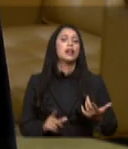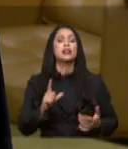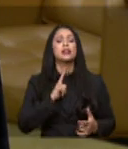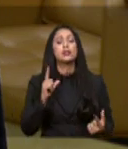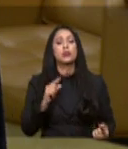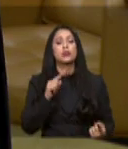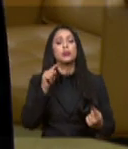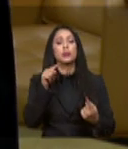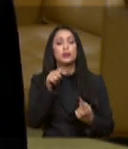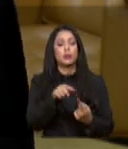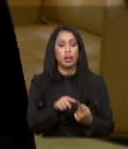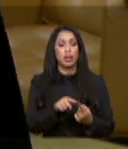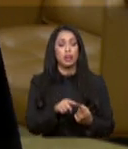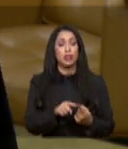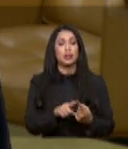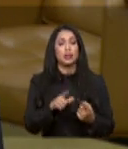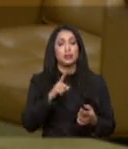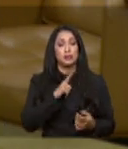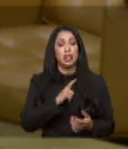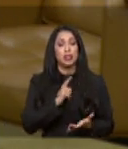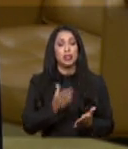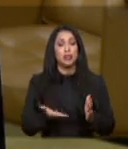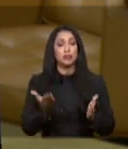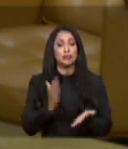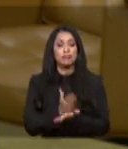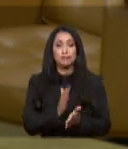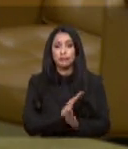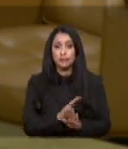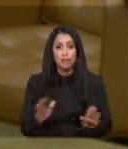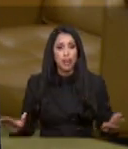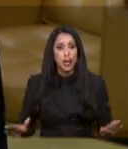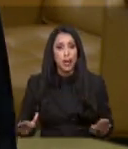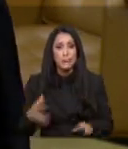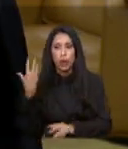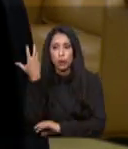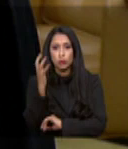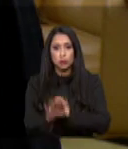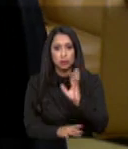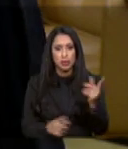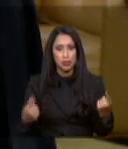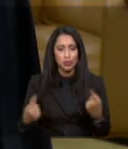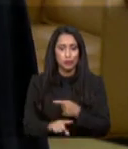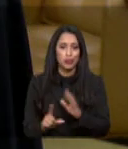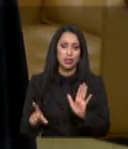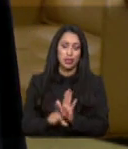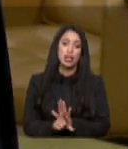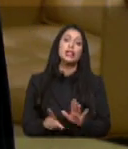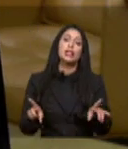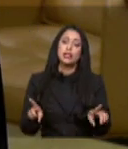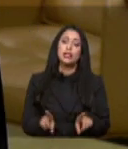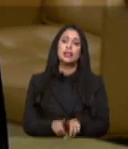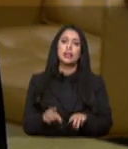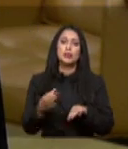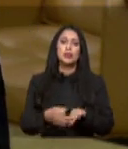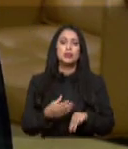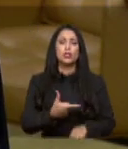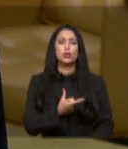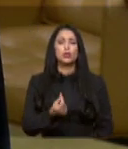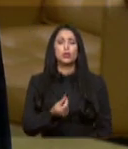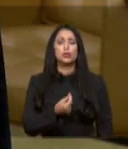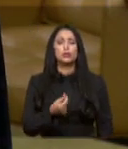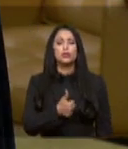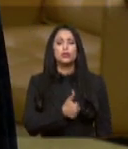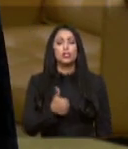metas para, de fato, eliminarmos o desmatamento ilegal. E mais, excelências, no ano de